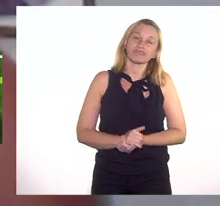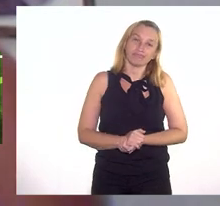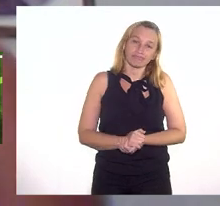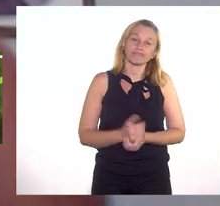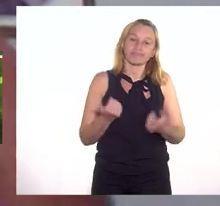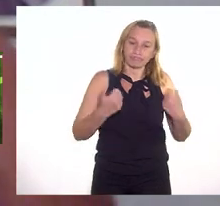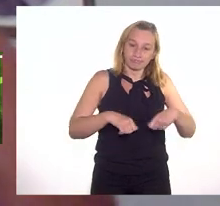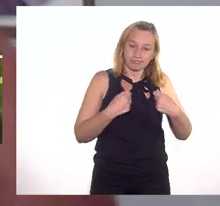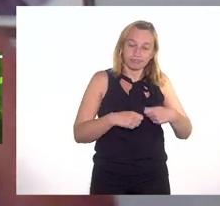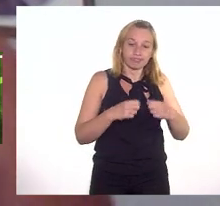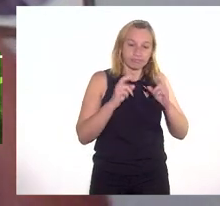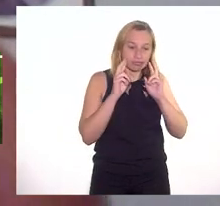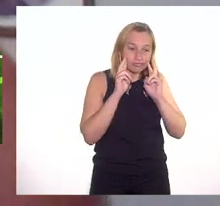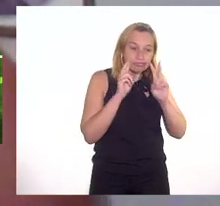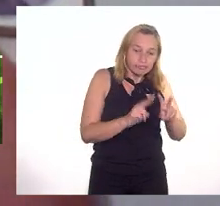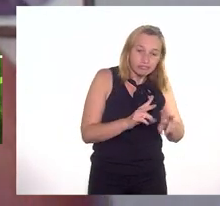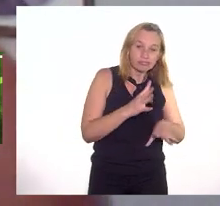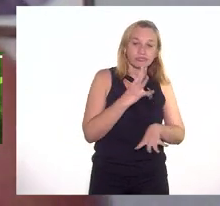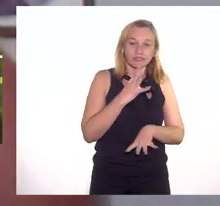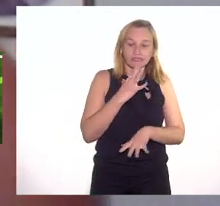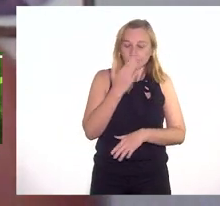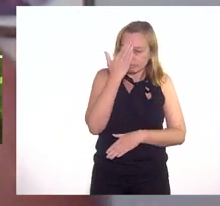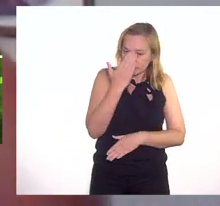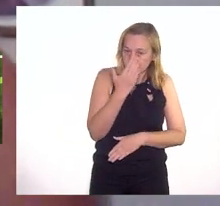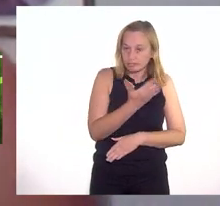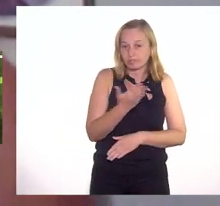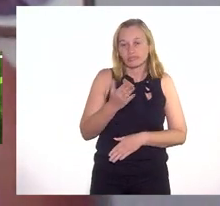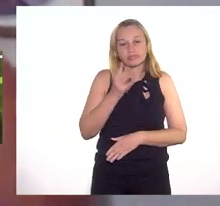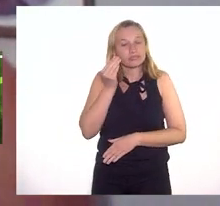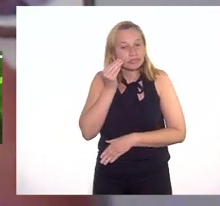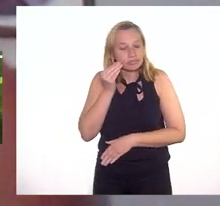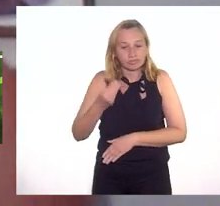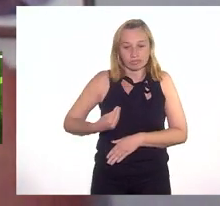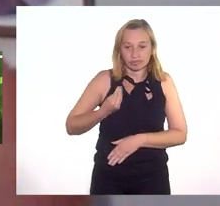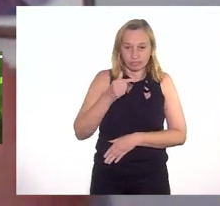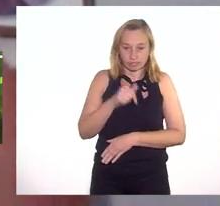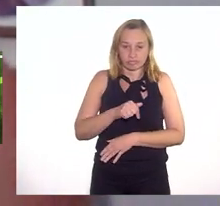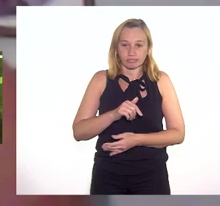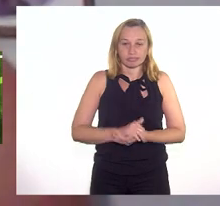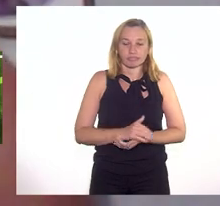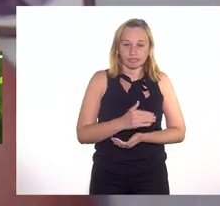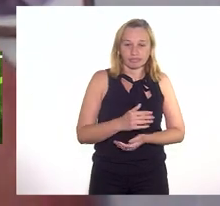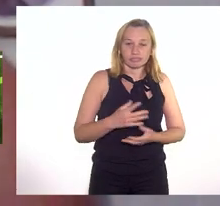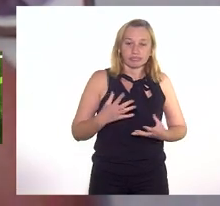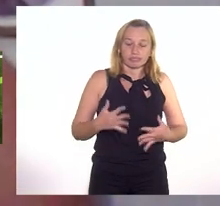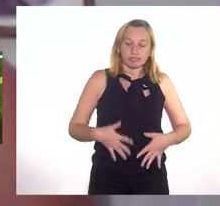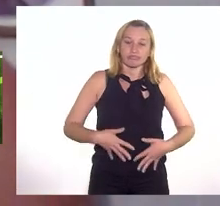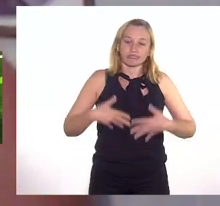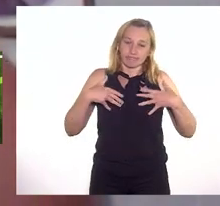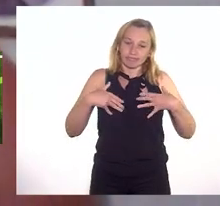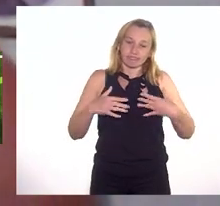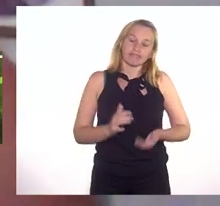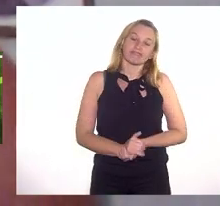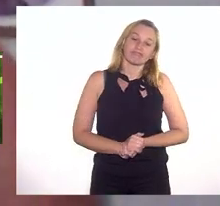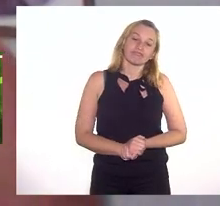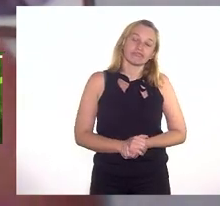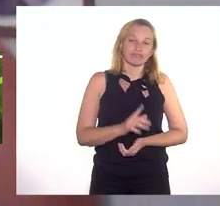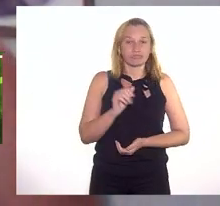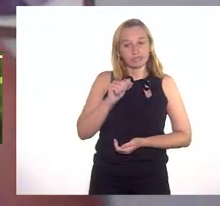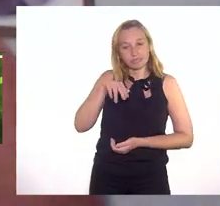nós precisamos ser vistos. Eu agradeço muito a oportunidade de estar aqui, é um prazer imenso, e eu também, como a Ana